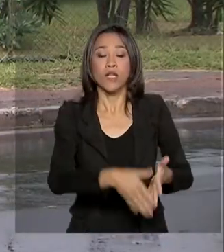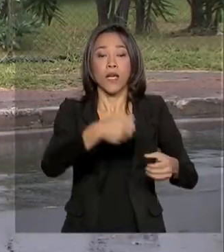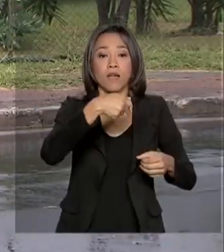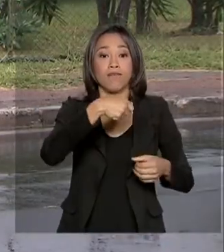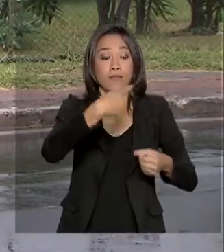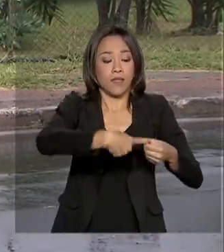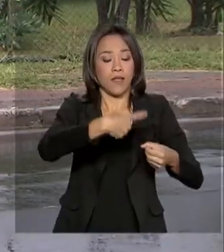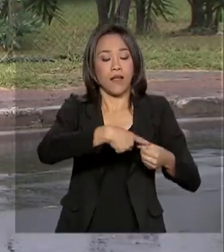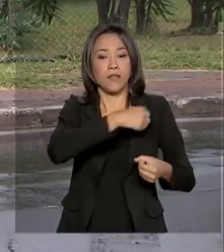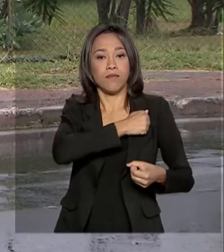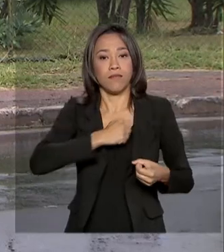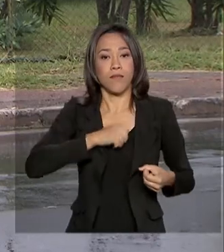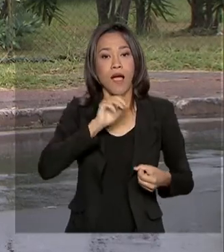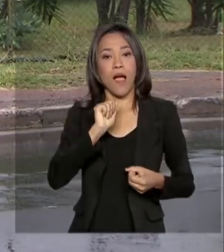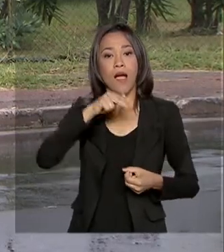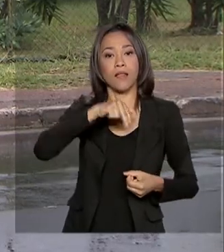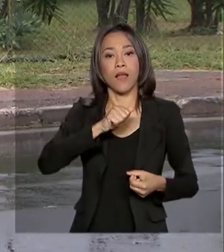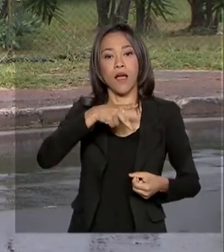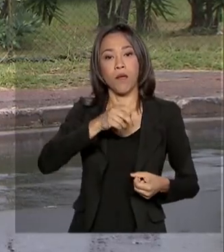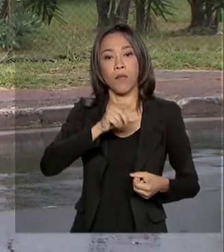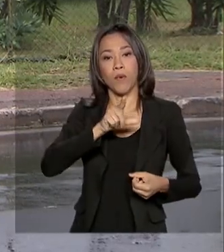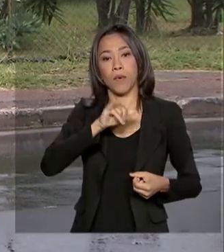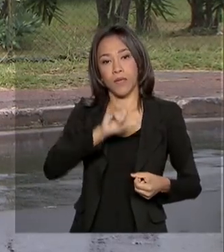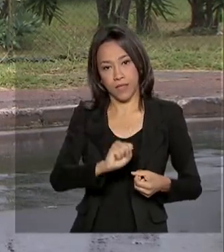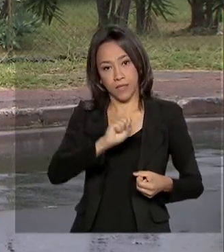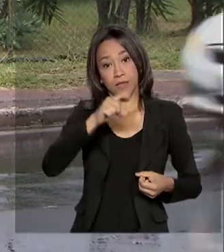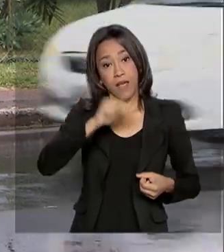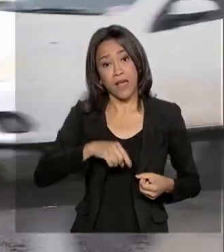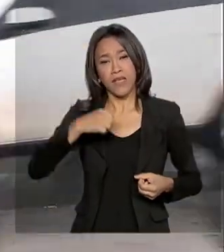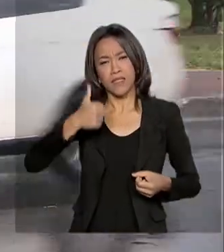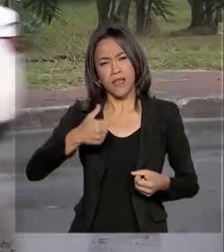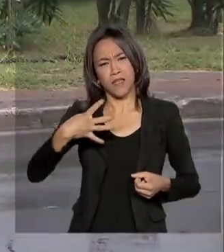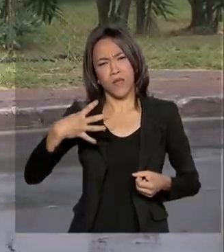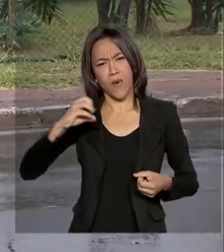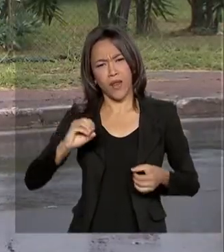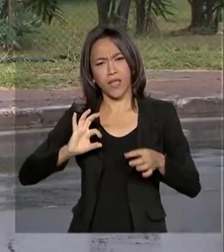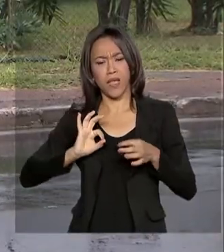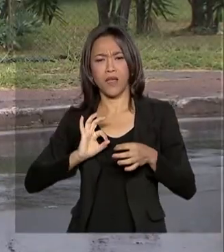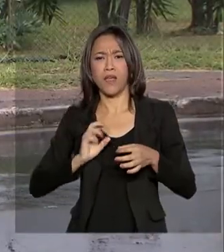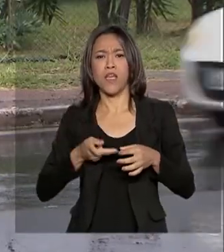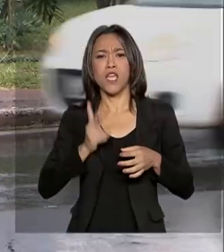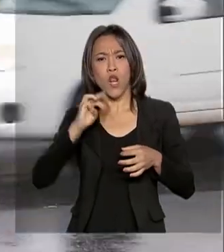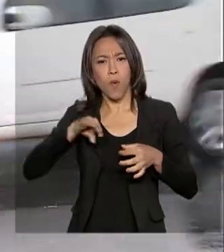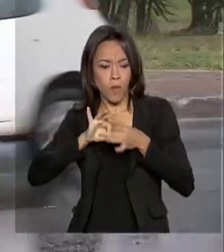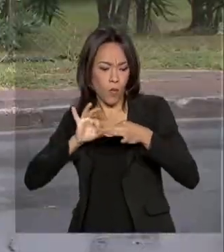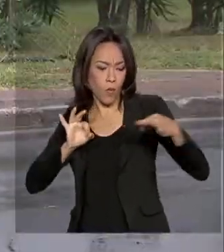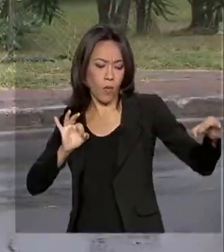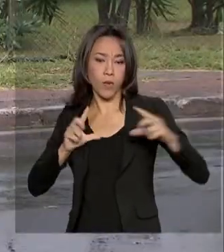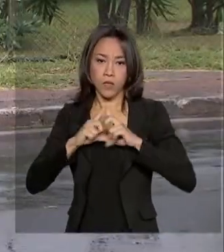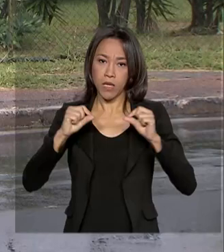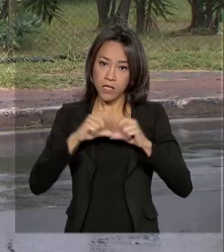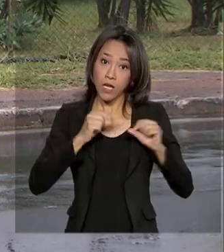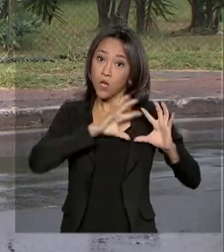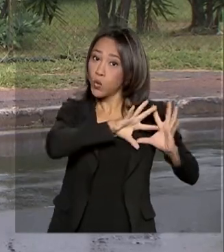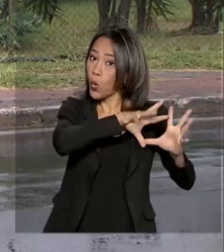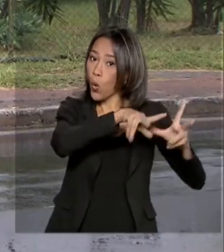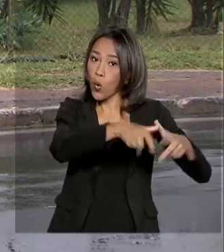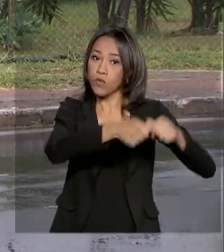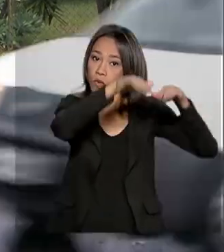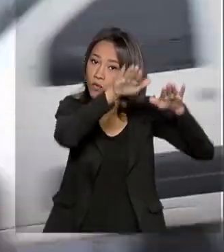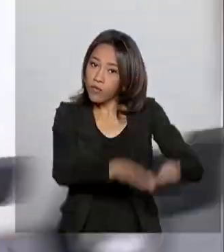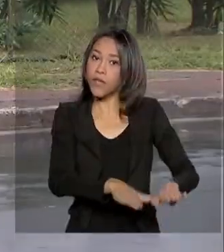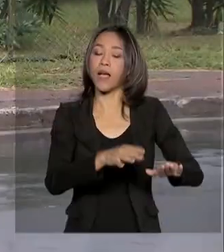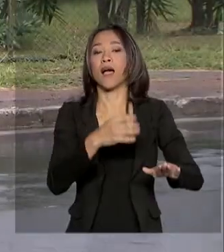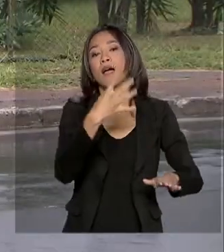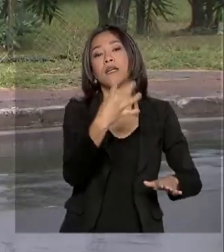cidade goiana a cerca de 140 quilômetros, aqui de Brasília. Todos os passageiros e tripulantes vão passar por uma quarentena